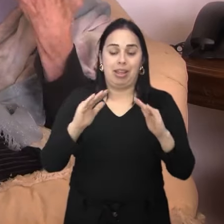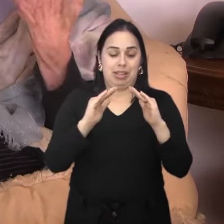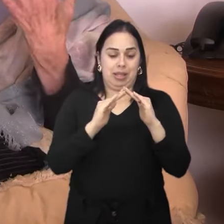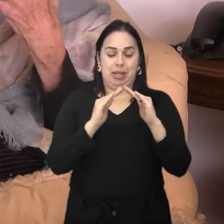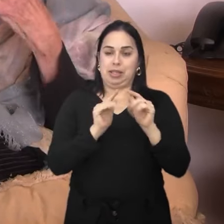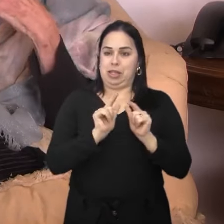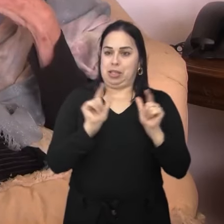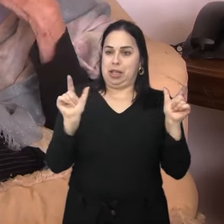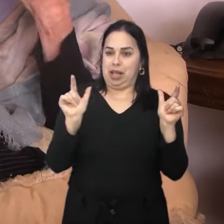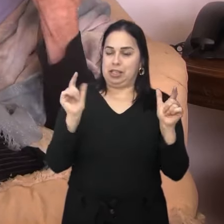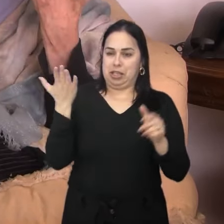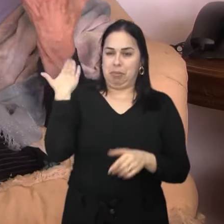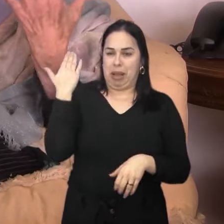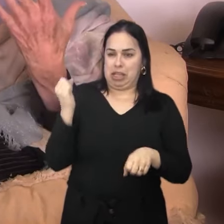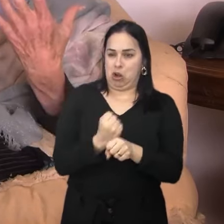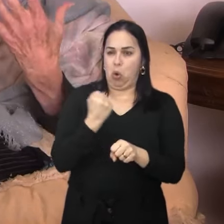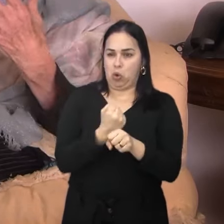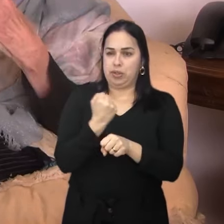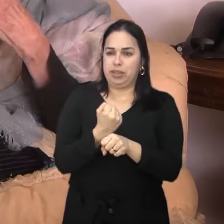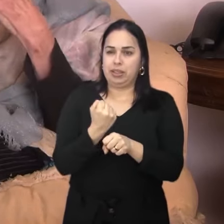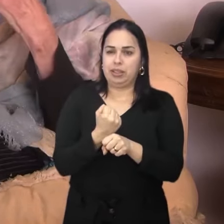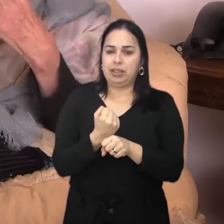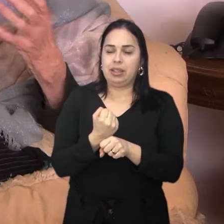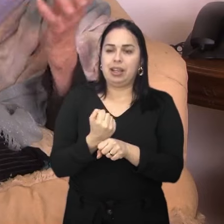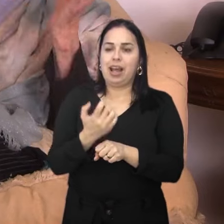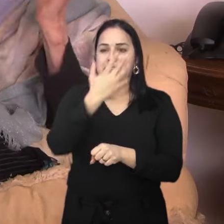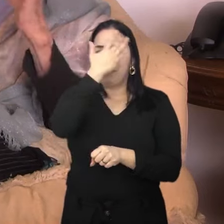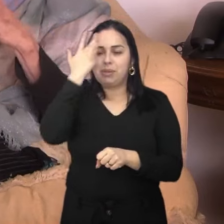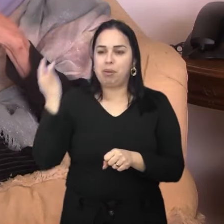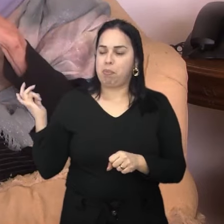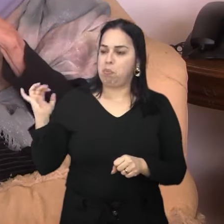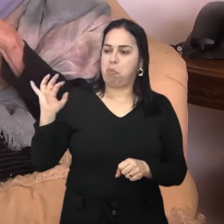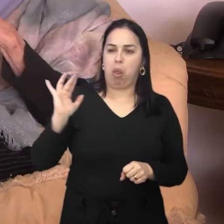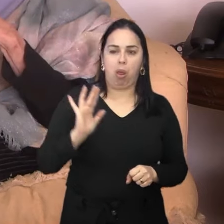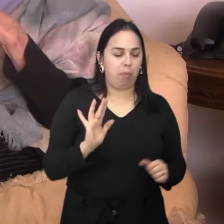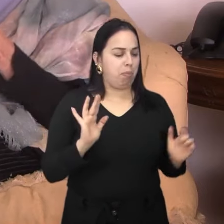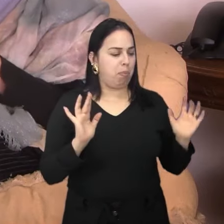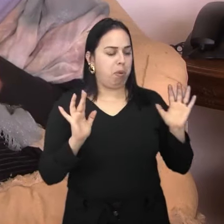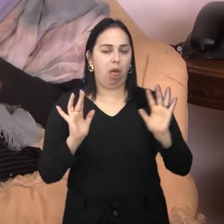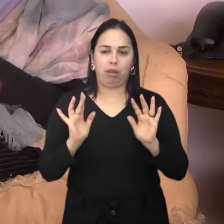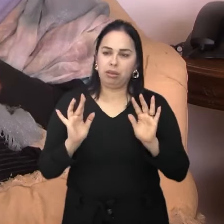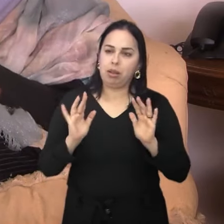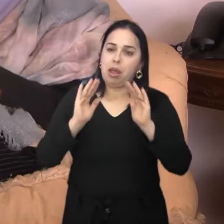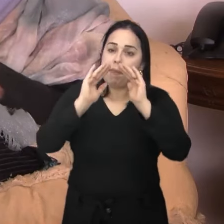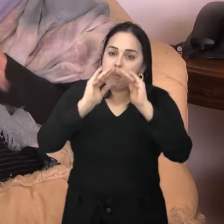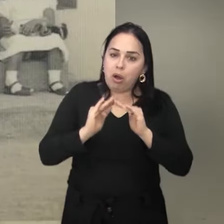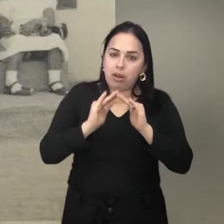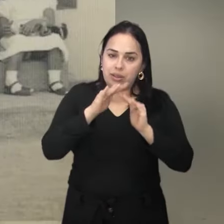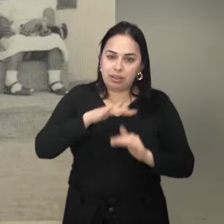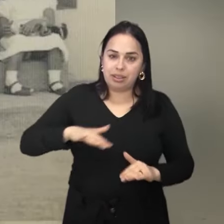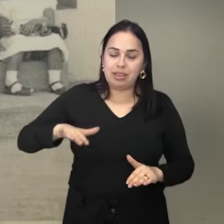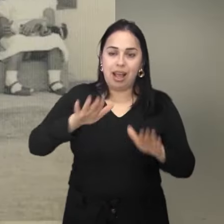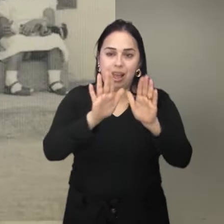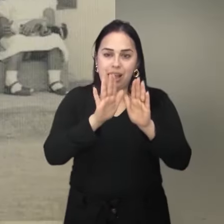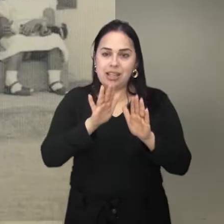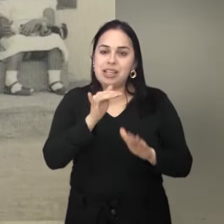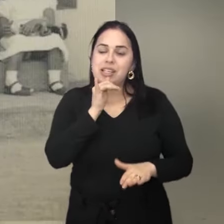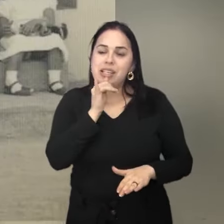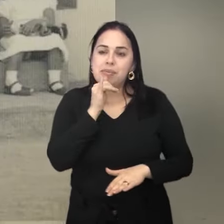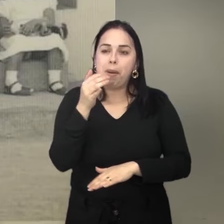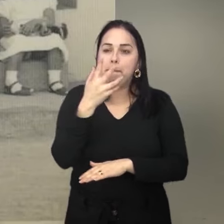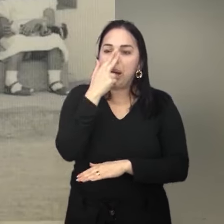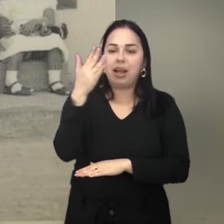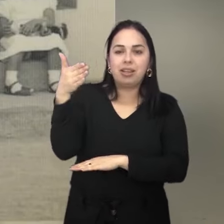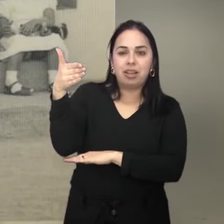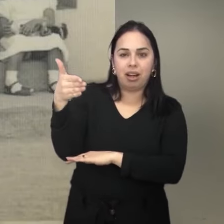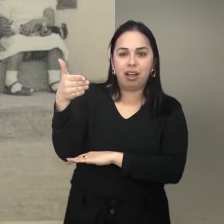casas grandes que eram construídas antigamente abrigavam os que não iam para o sanatório, que eram as